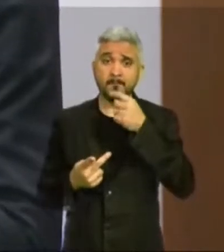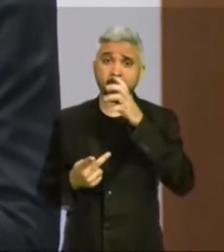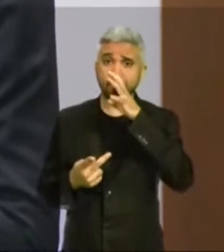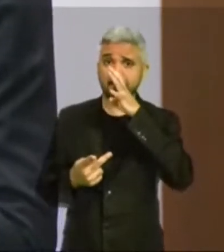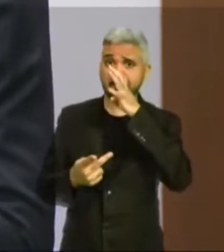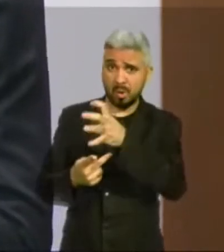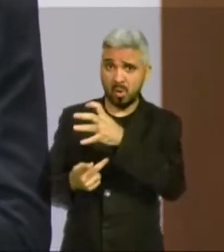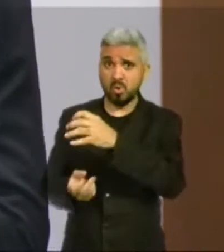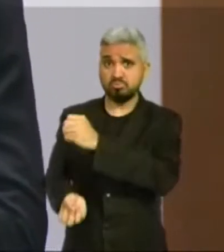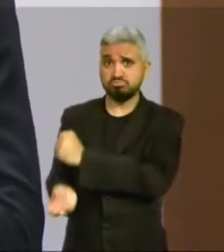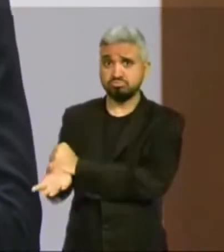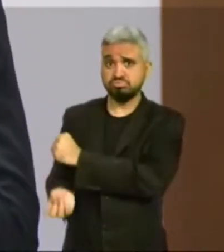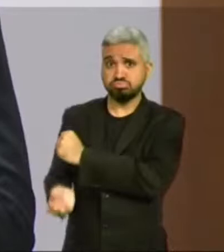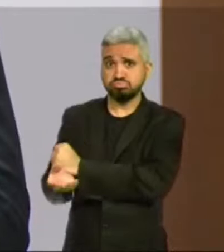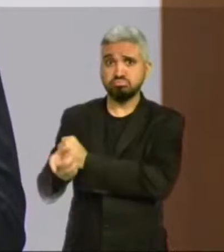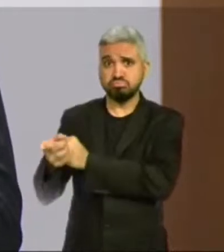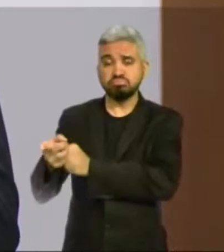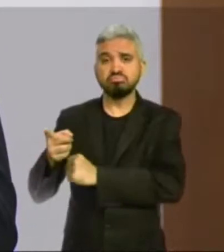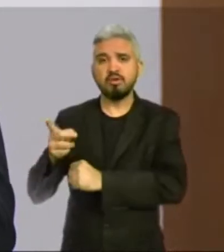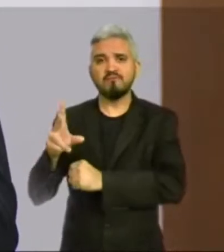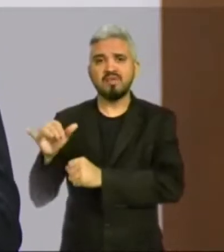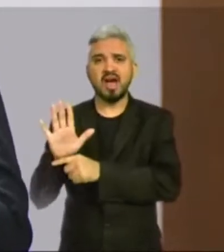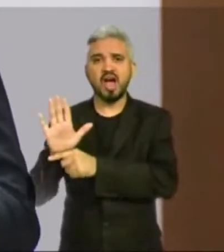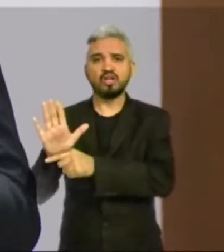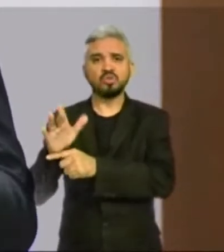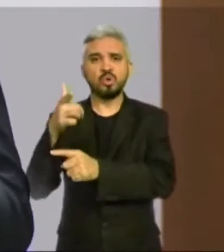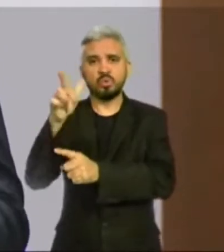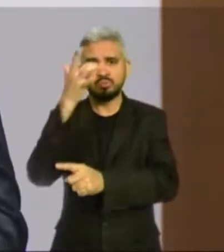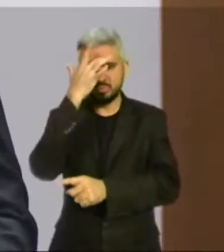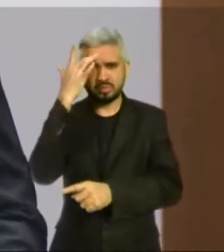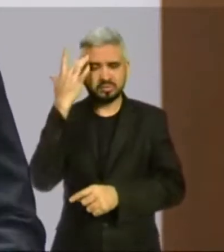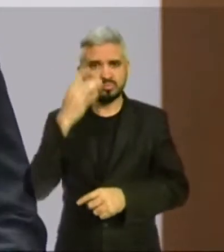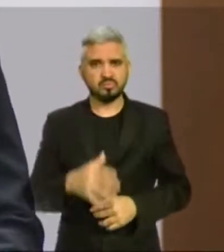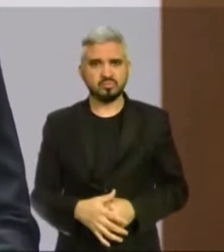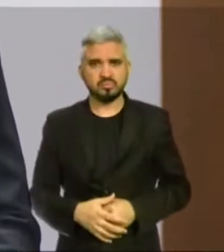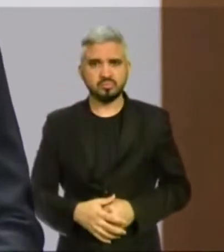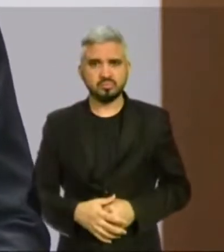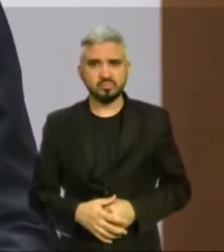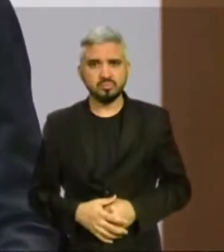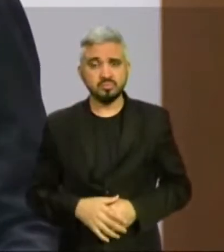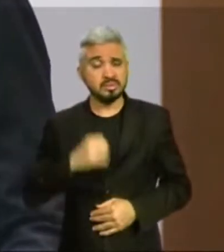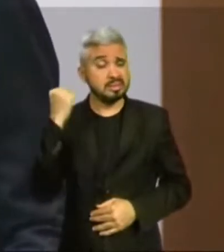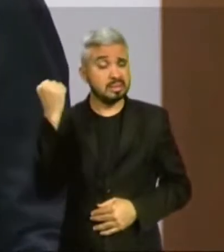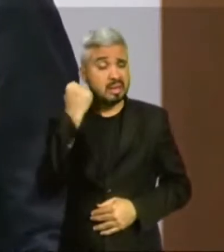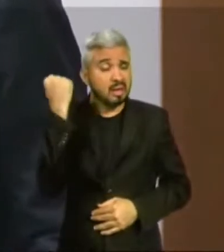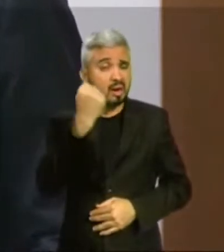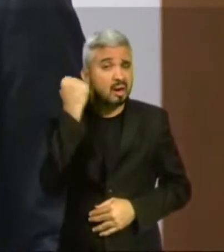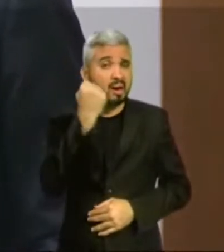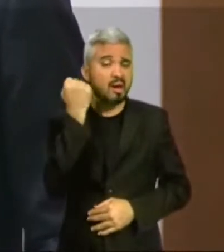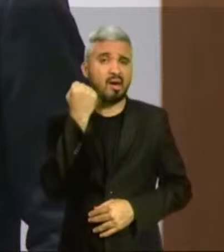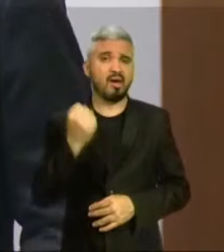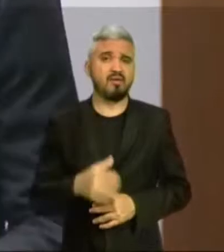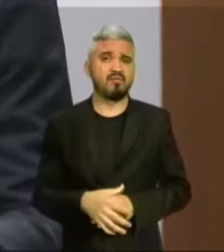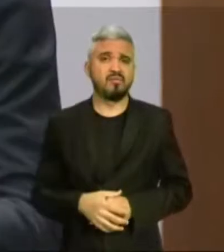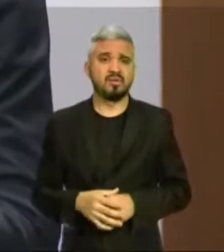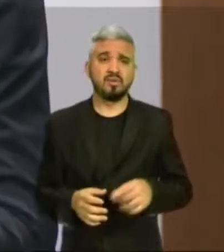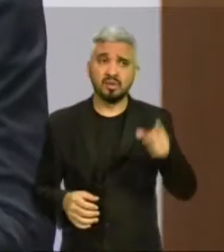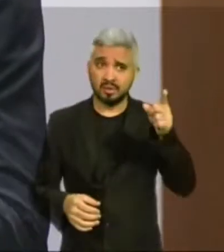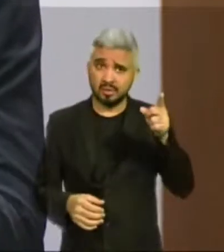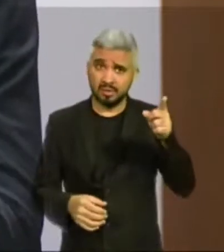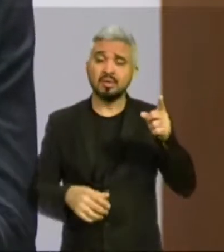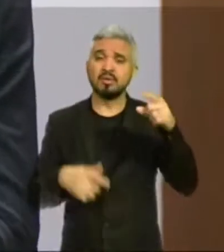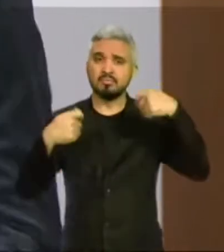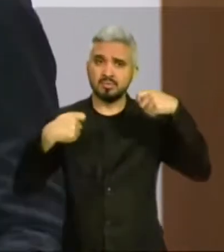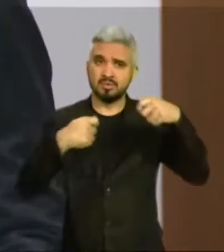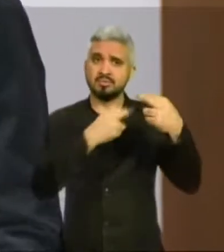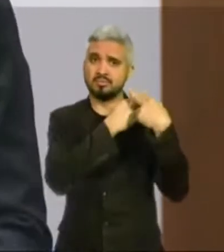denúncia grave, é algo solto ao vento, que certamente ele terá de se